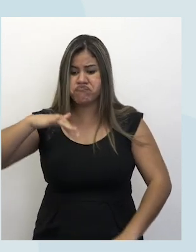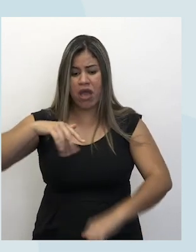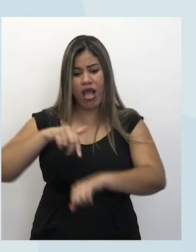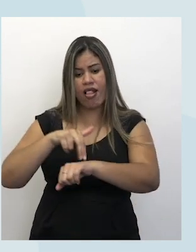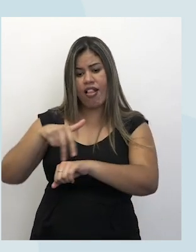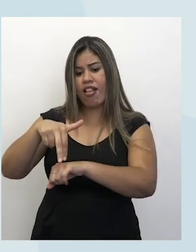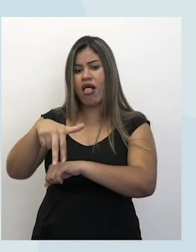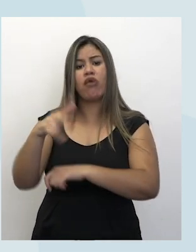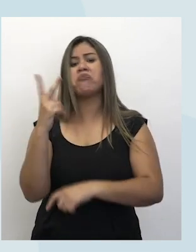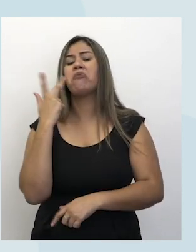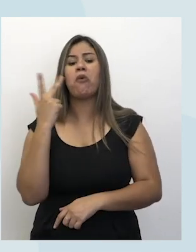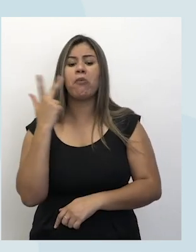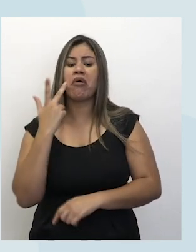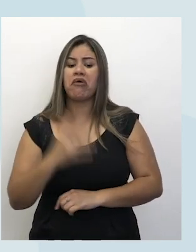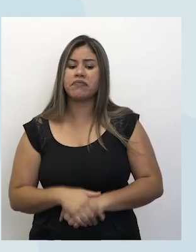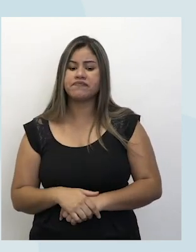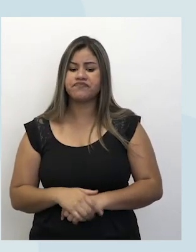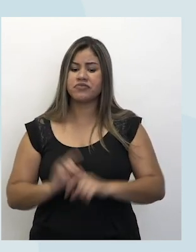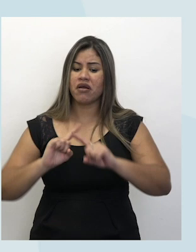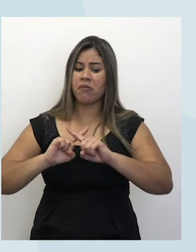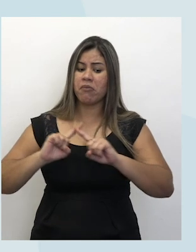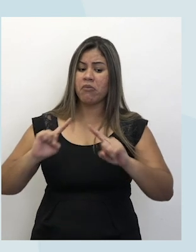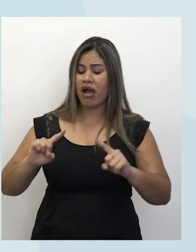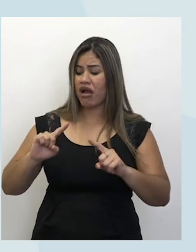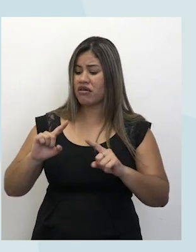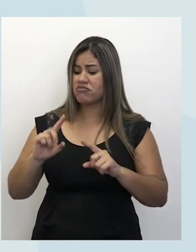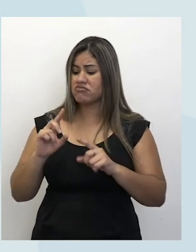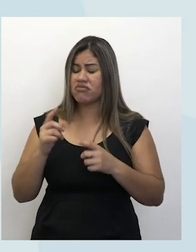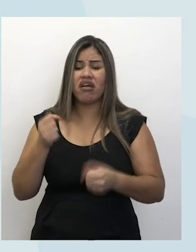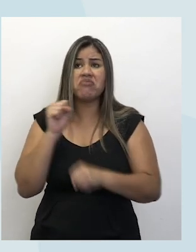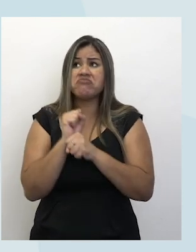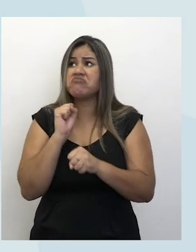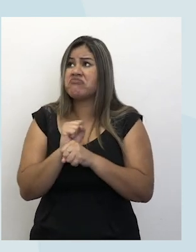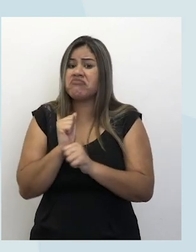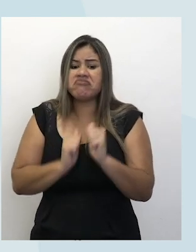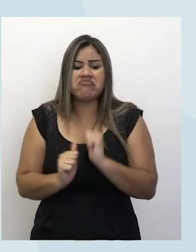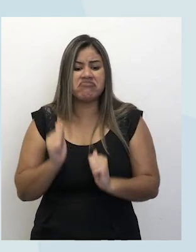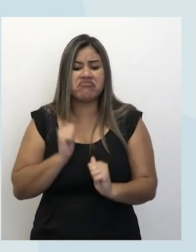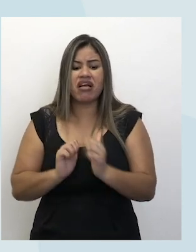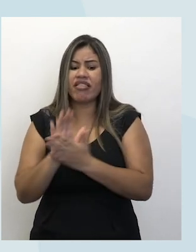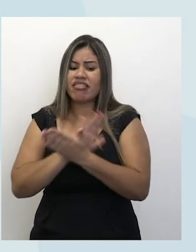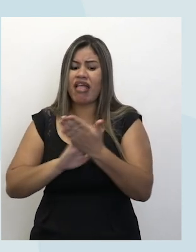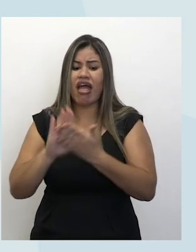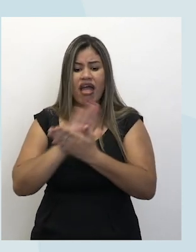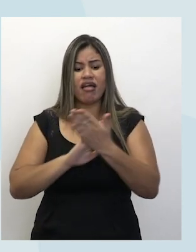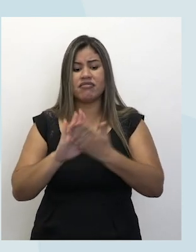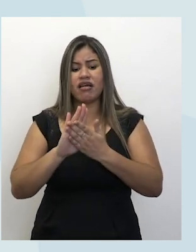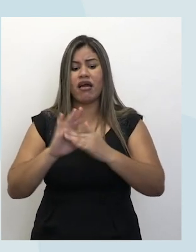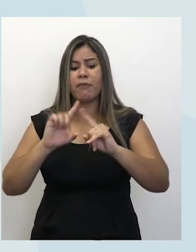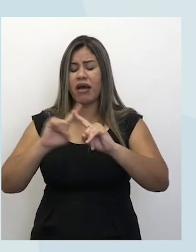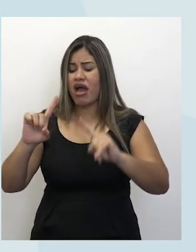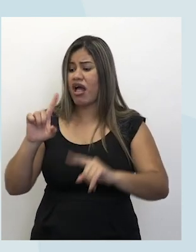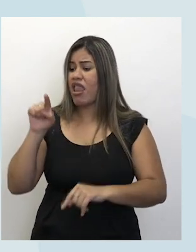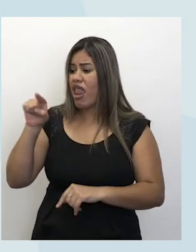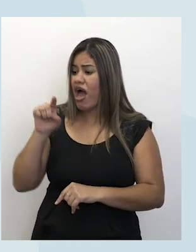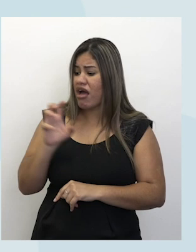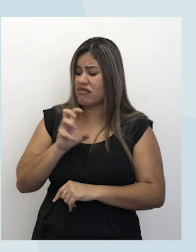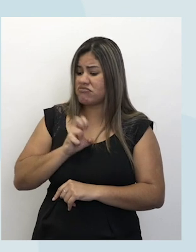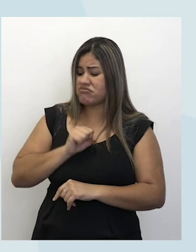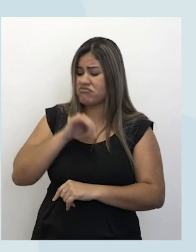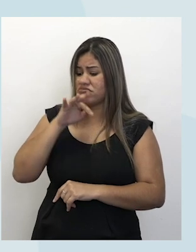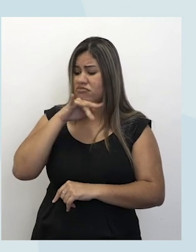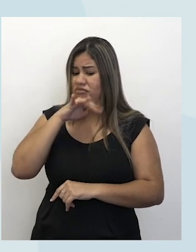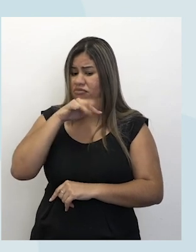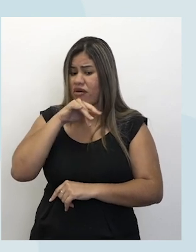conquanto não pode haver desgosto onde Esperança falta lá me esconde amor um mal que mata e não se